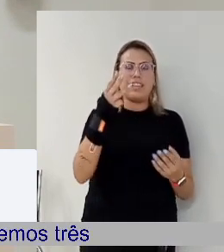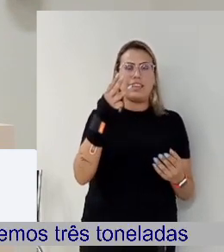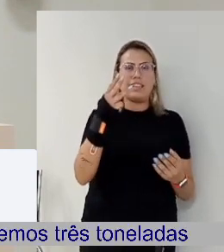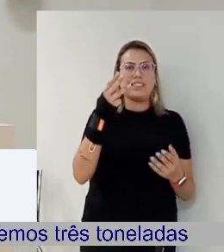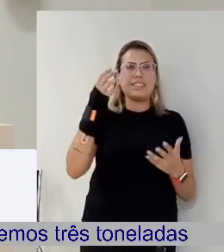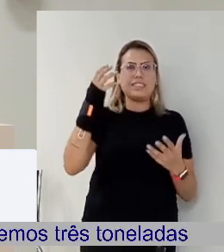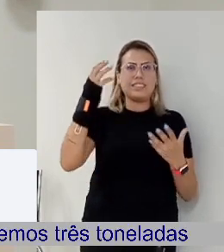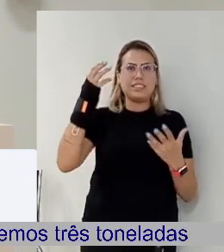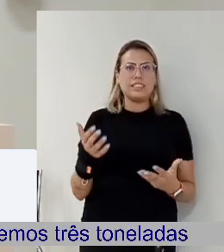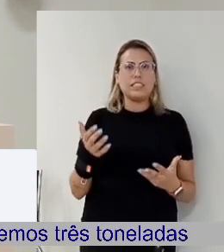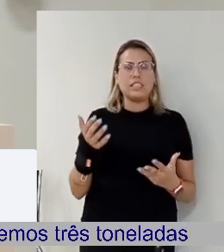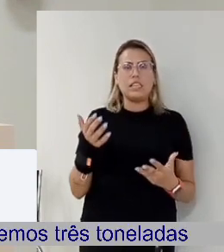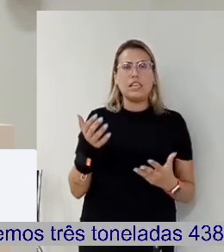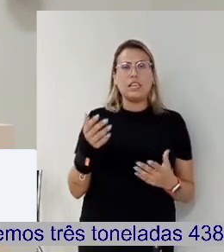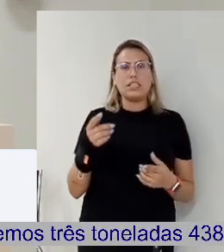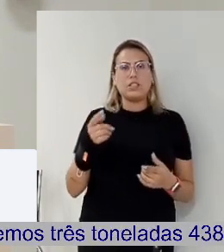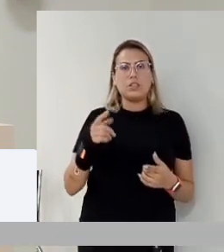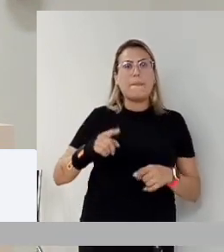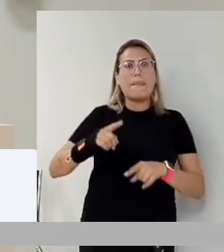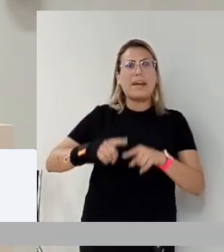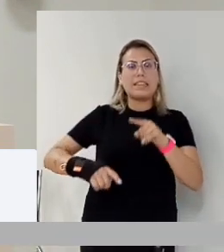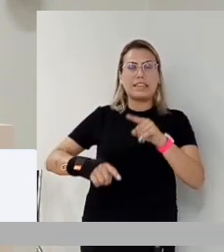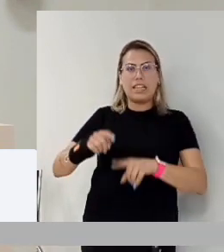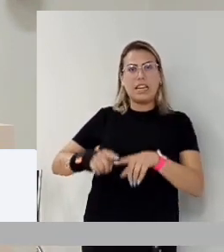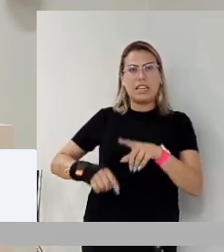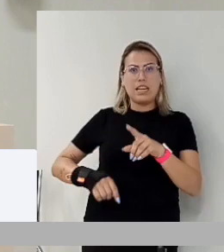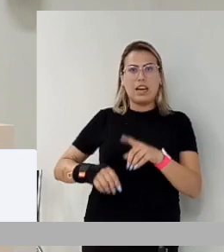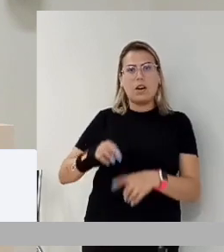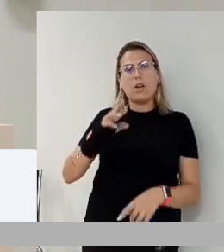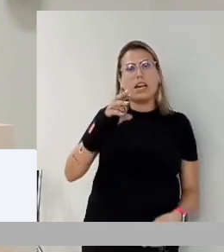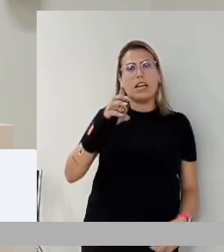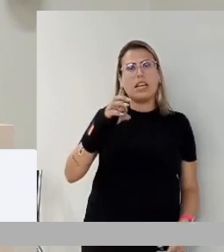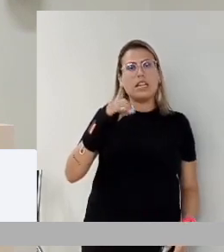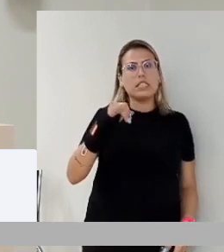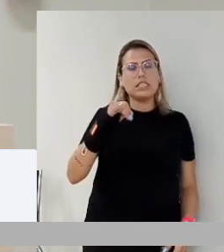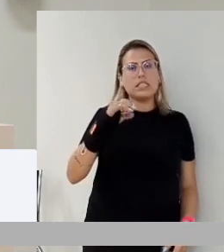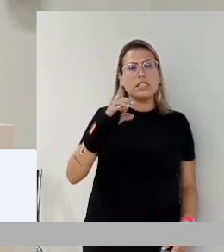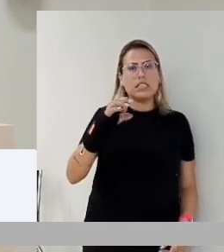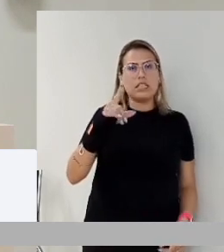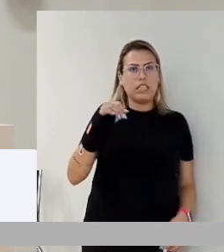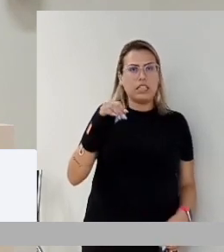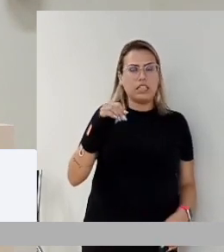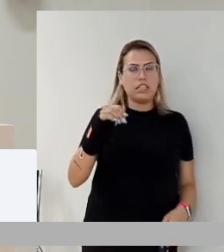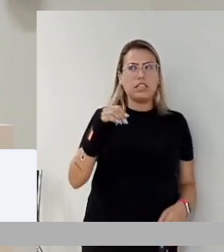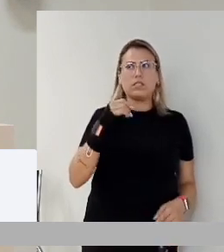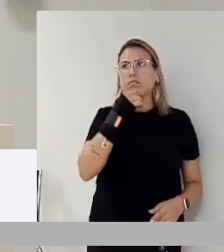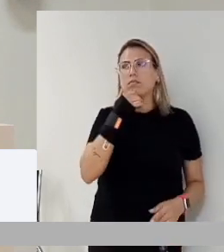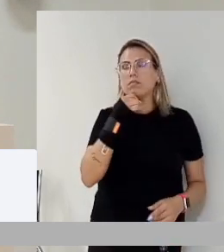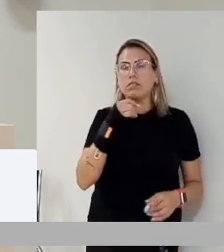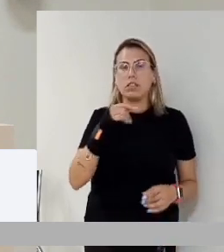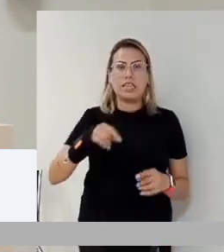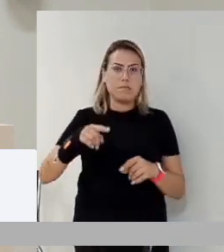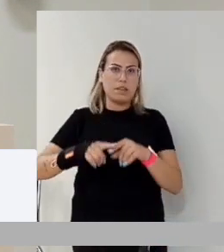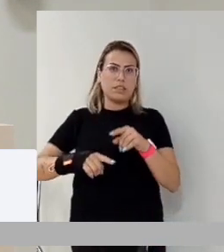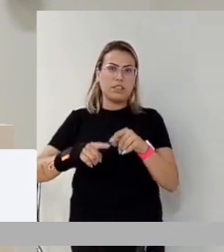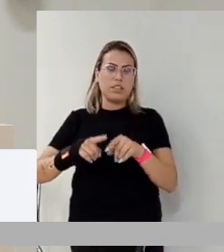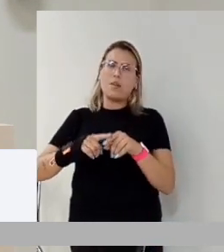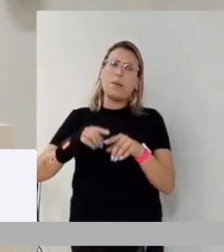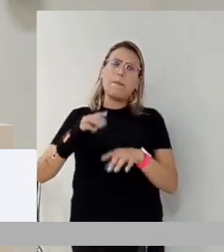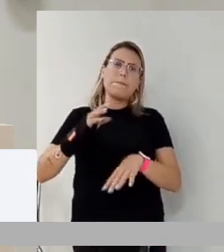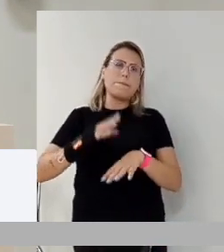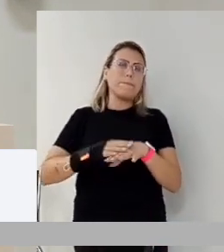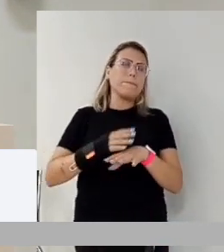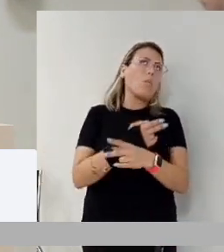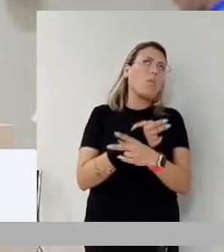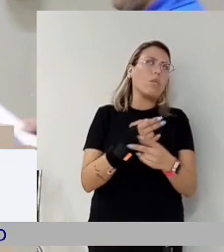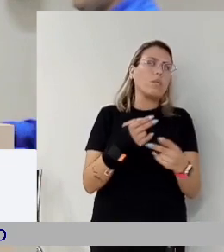4 28 kg de material reciclável e vale sempre frisar que esse material é muito material